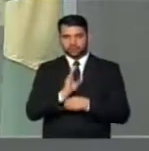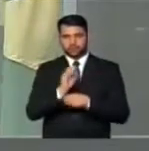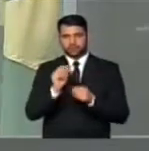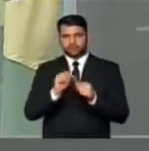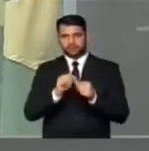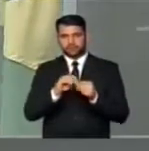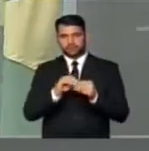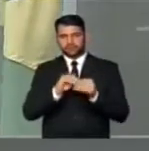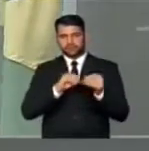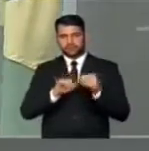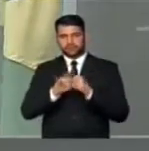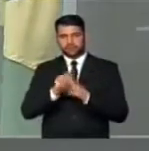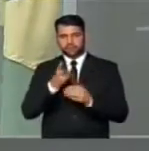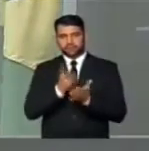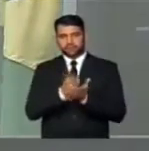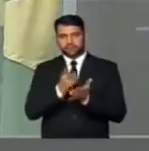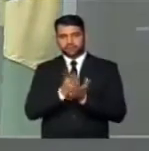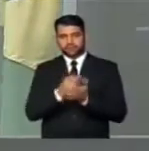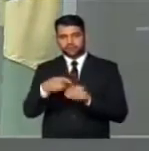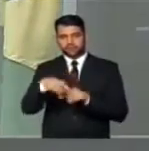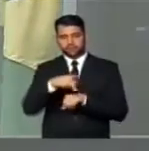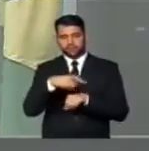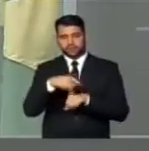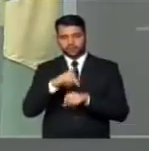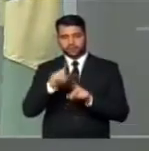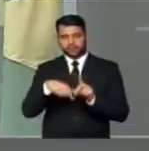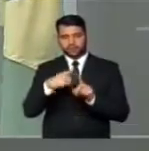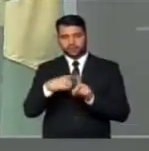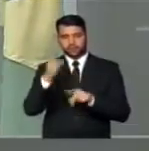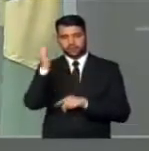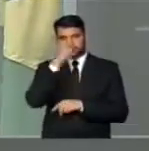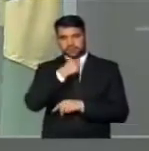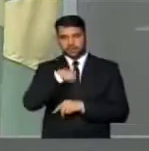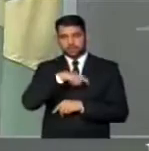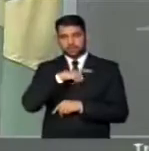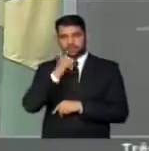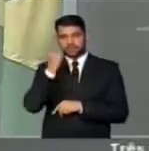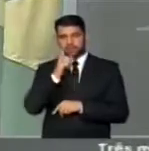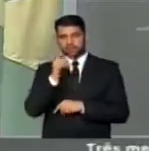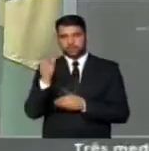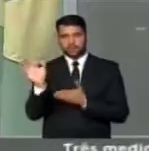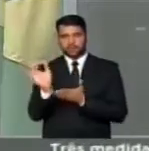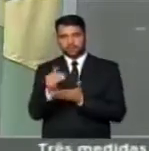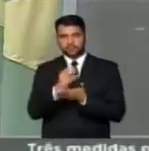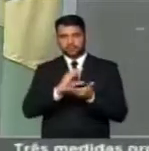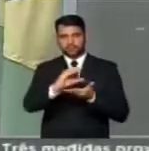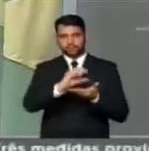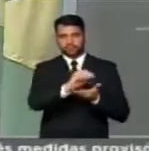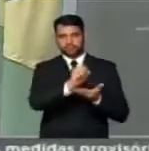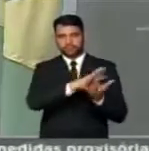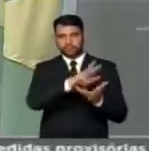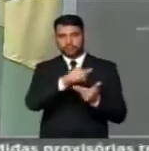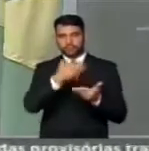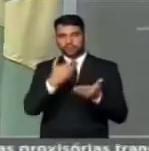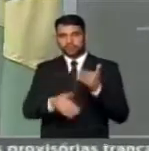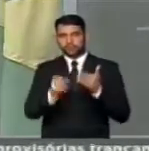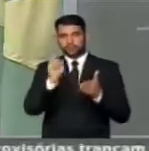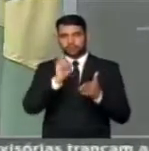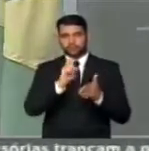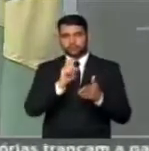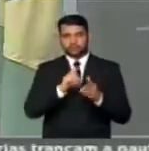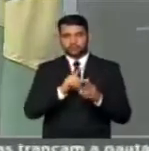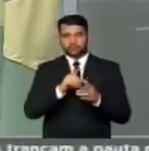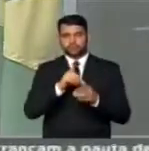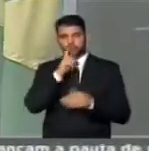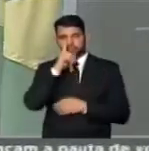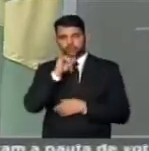foi desclassificado, continua sendo um país com mais dificuldade de angariar investimentos no mundo. Perdemos o grau de investimento